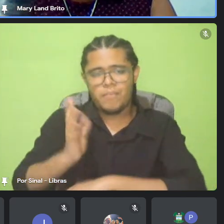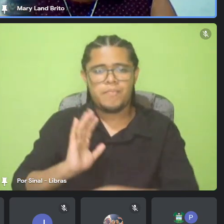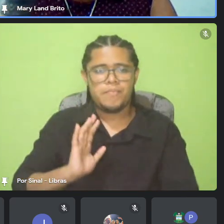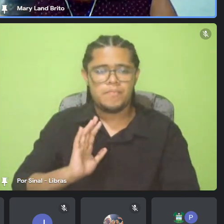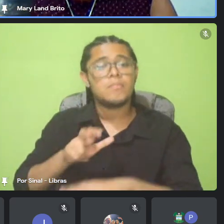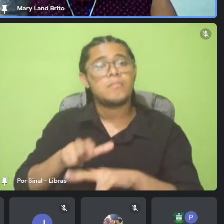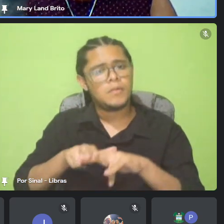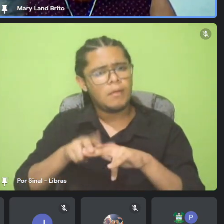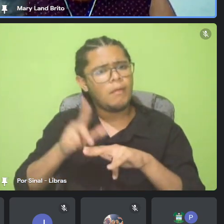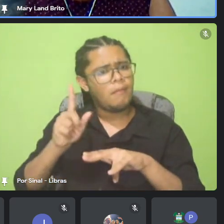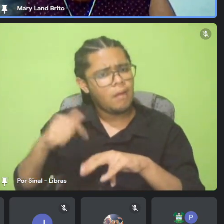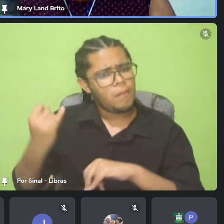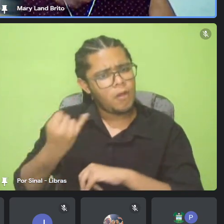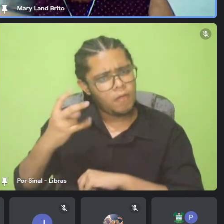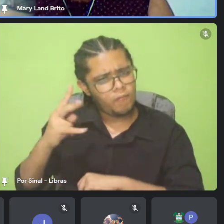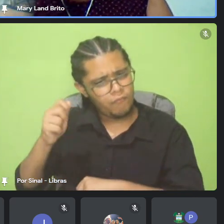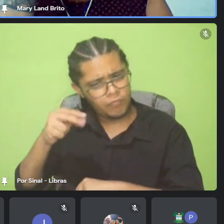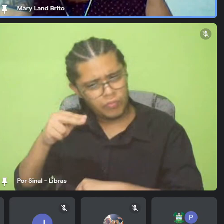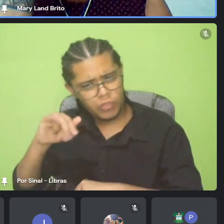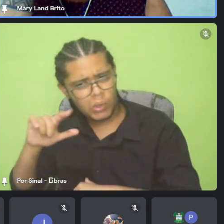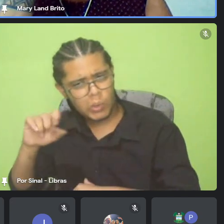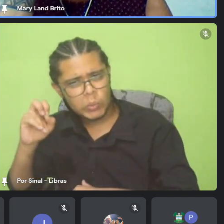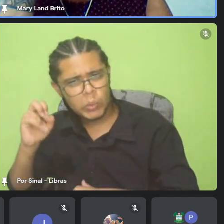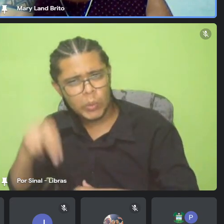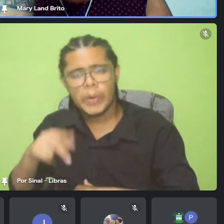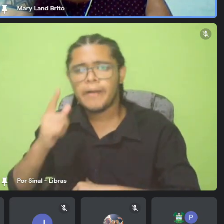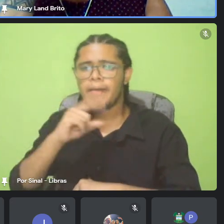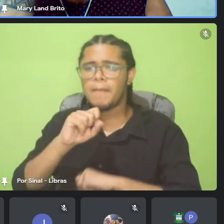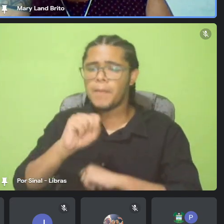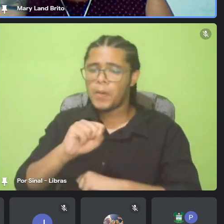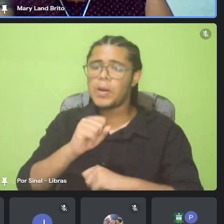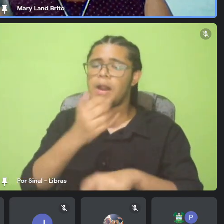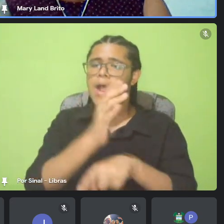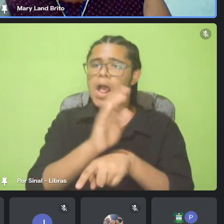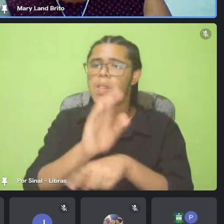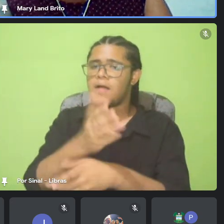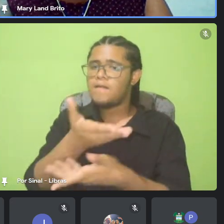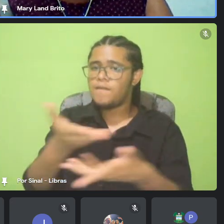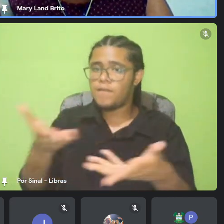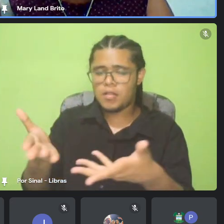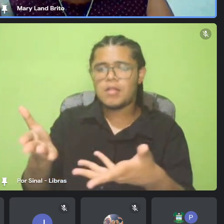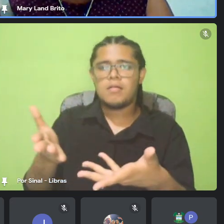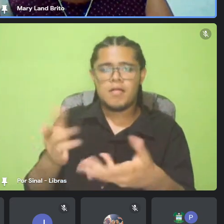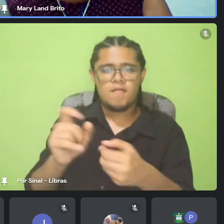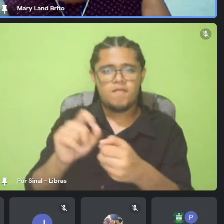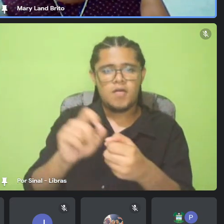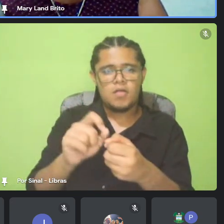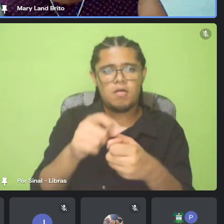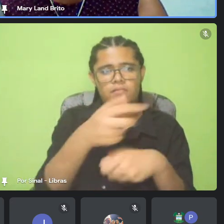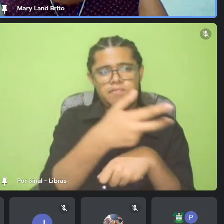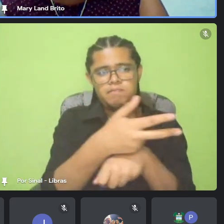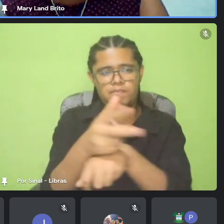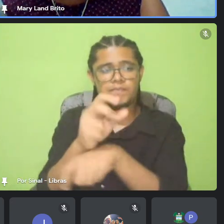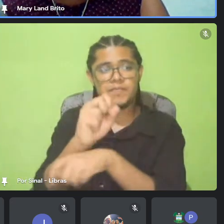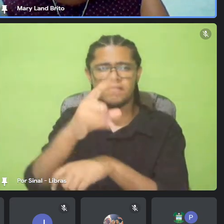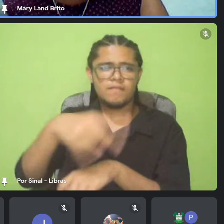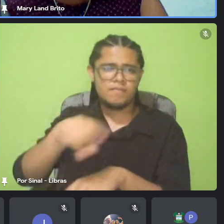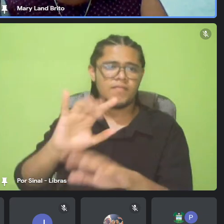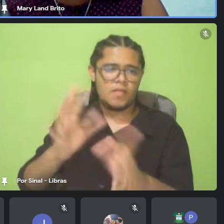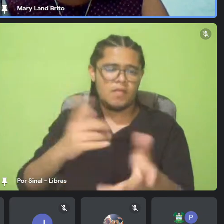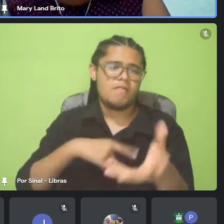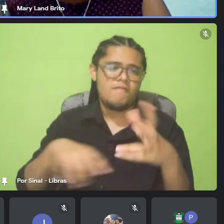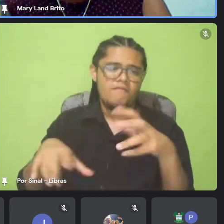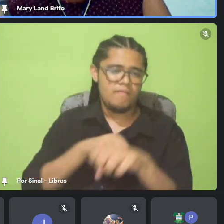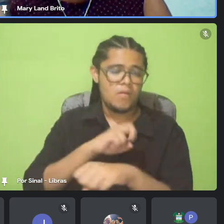identificar quem são as pessoas que podem ajudar vocês nessa gravação, ou se vocês mesmos vão ter formação, ou se vocês conhecem pessoas,